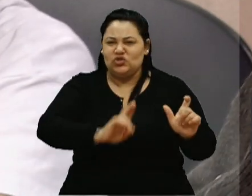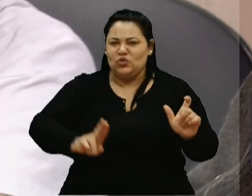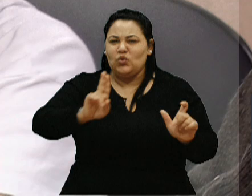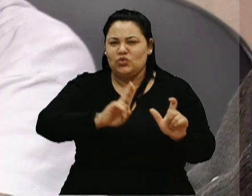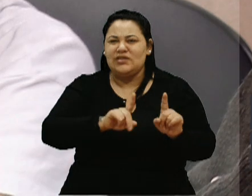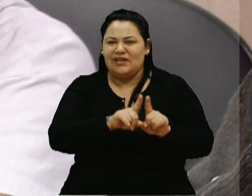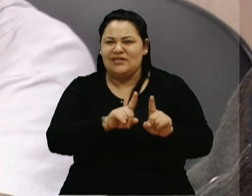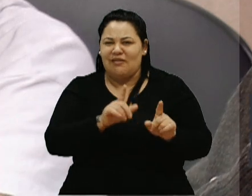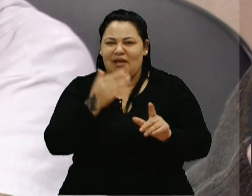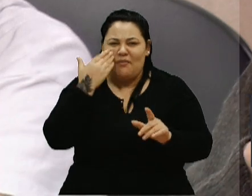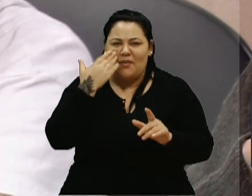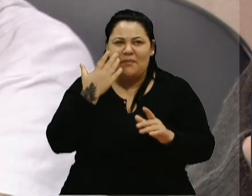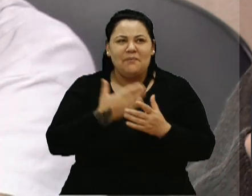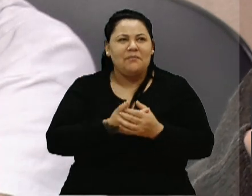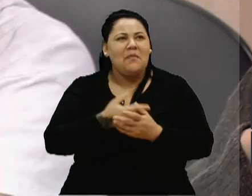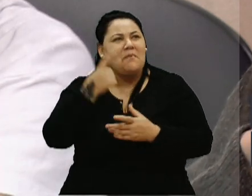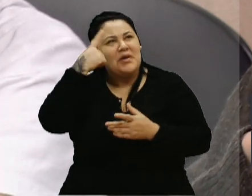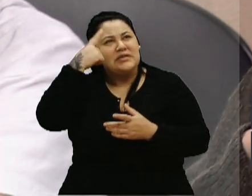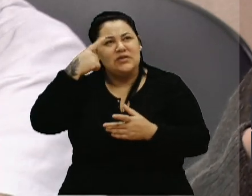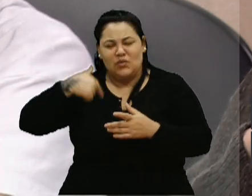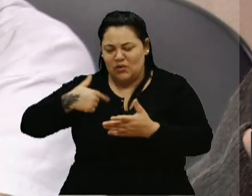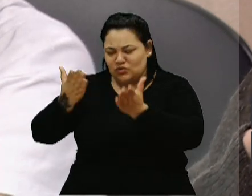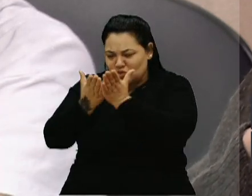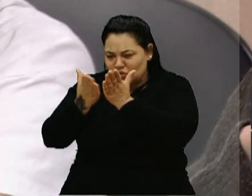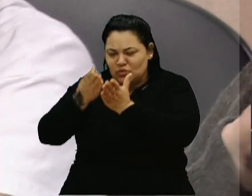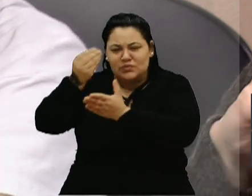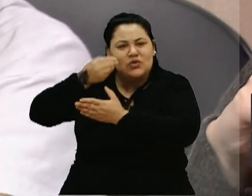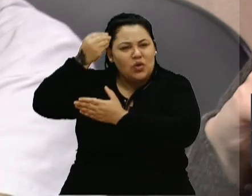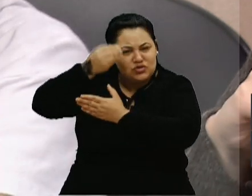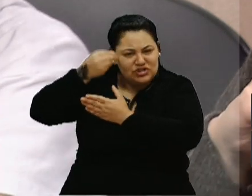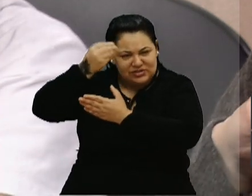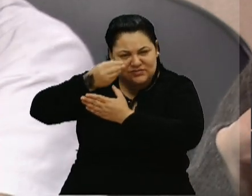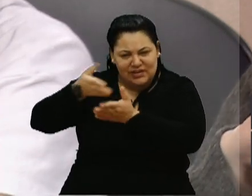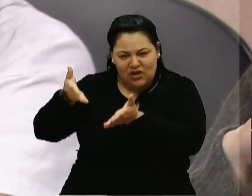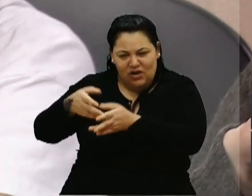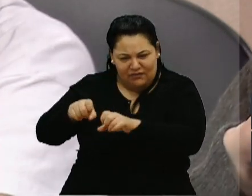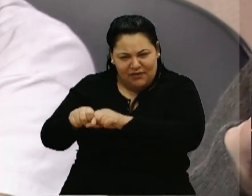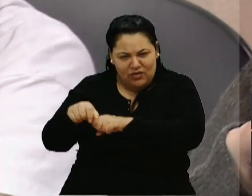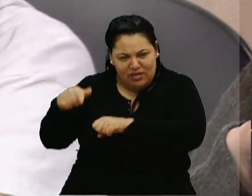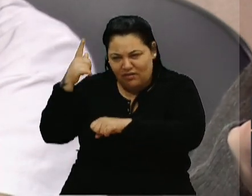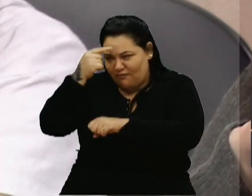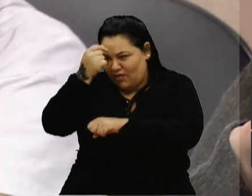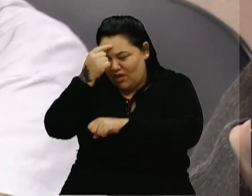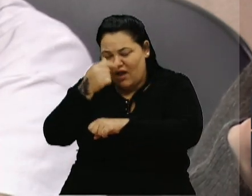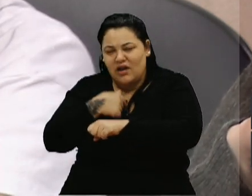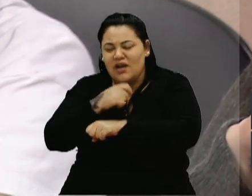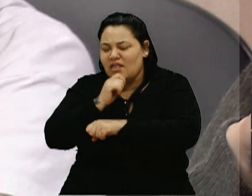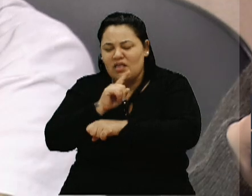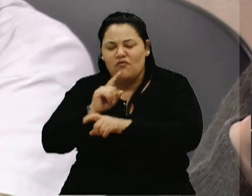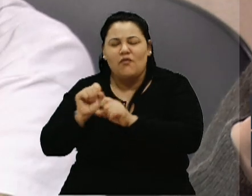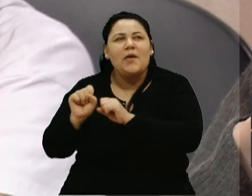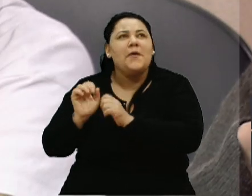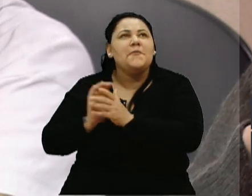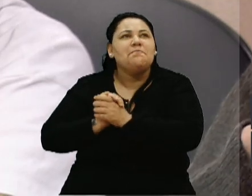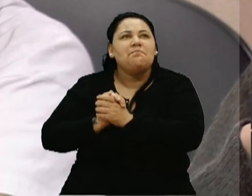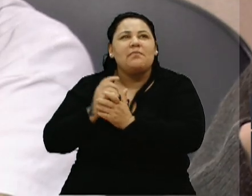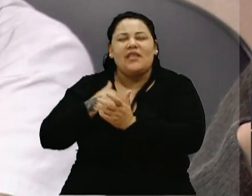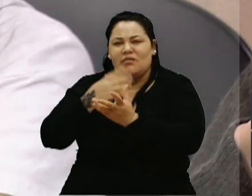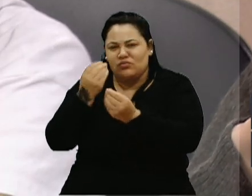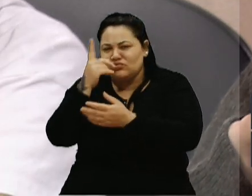pensando como graduando de psicologia, o quanto ainda é muito elitista e muito